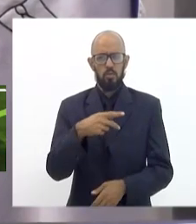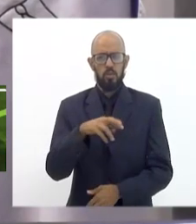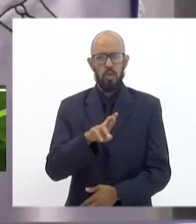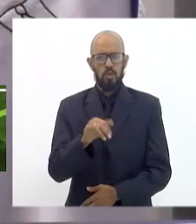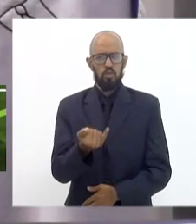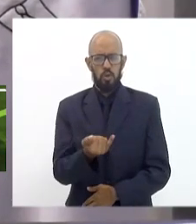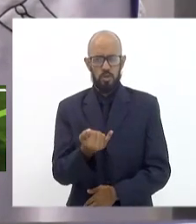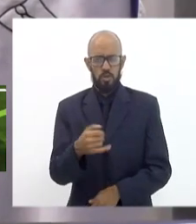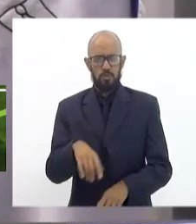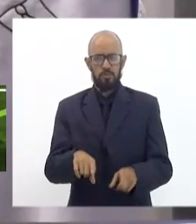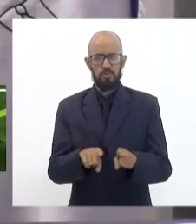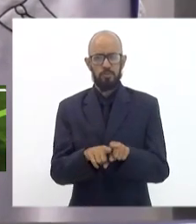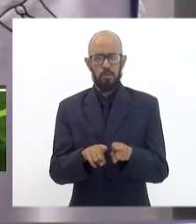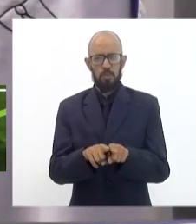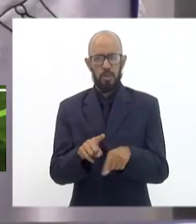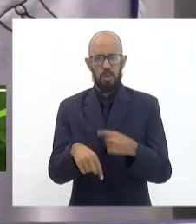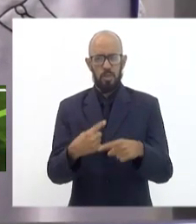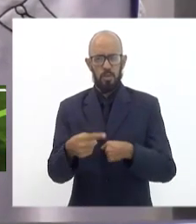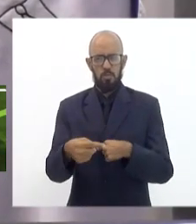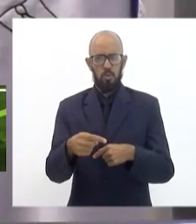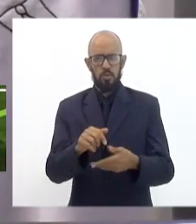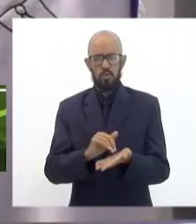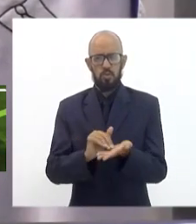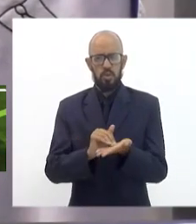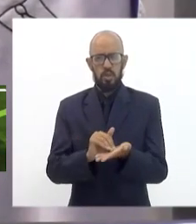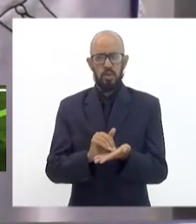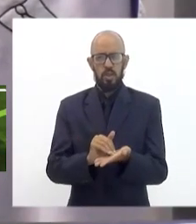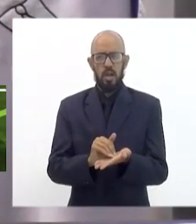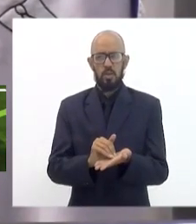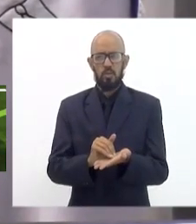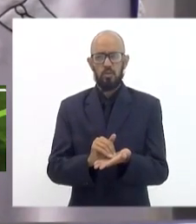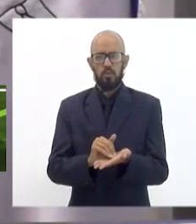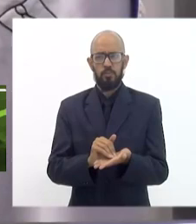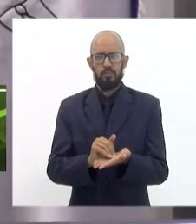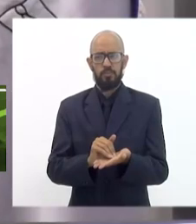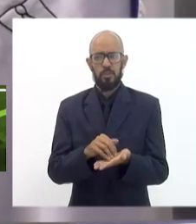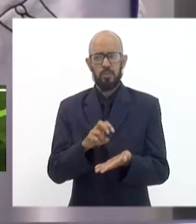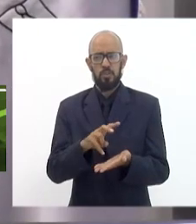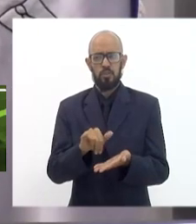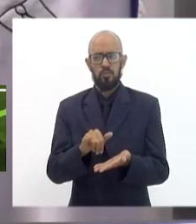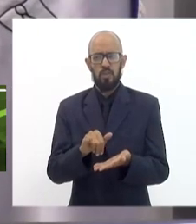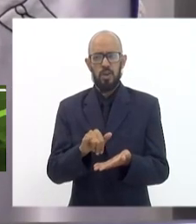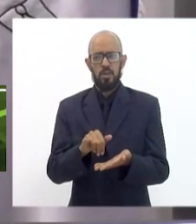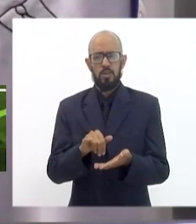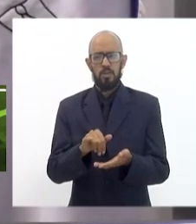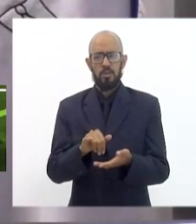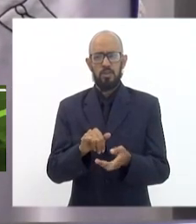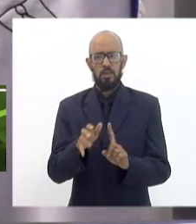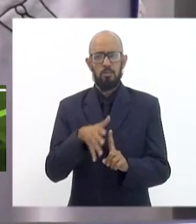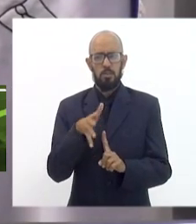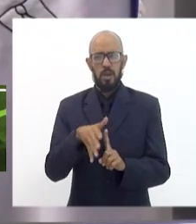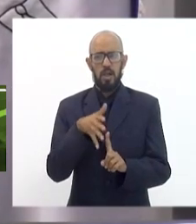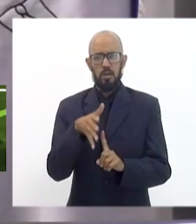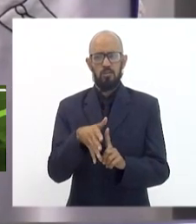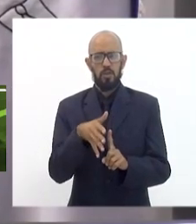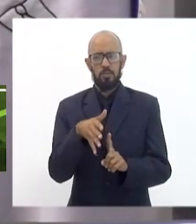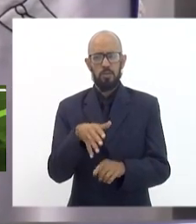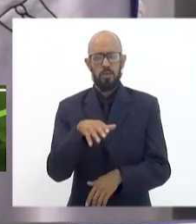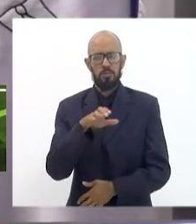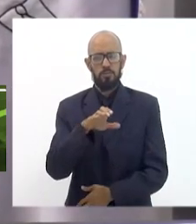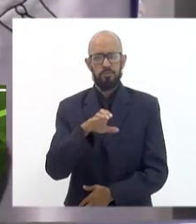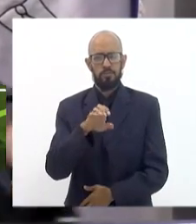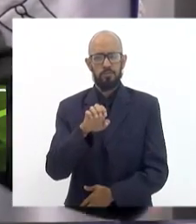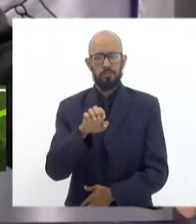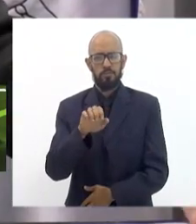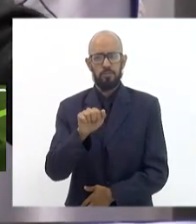o e posteriormente ao secretário daremos a palavra a sehab